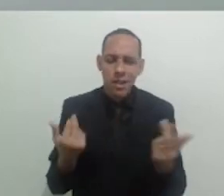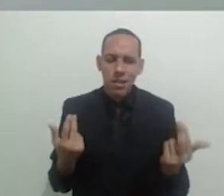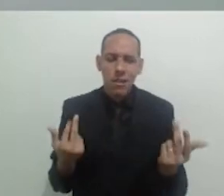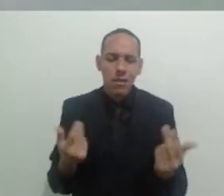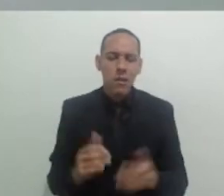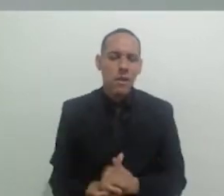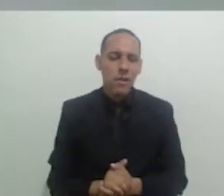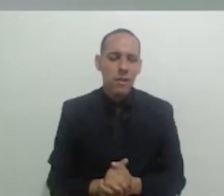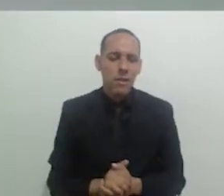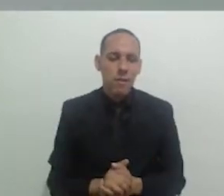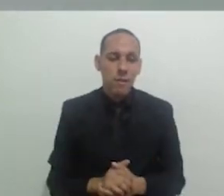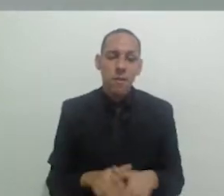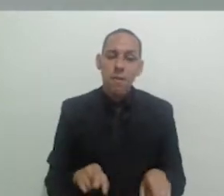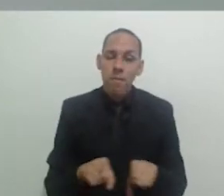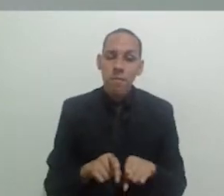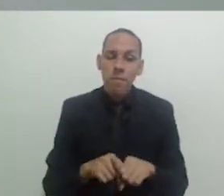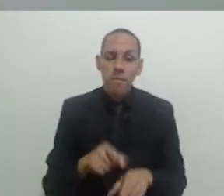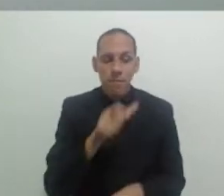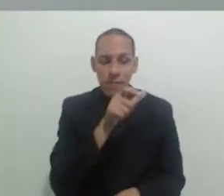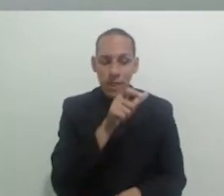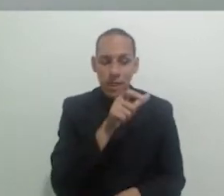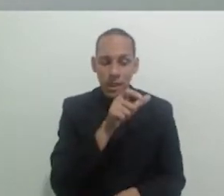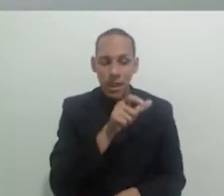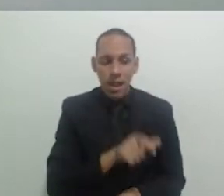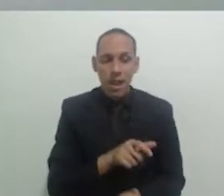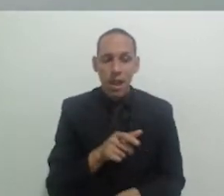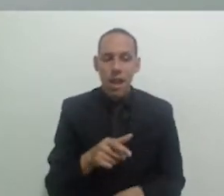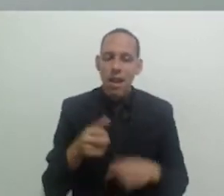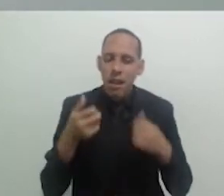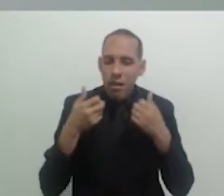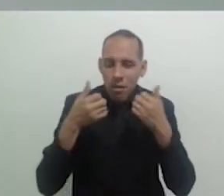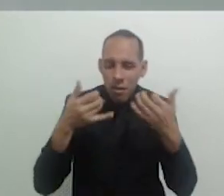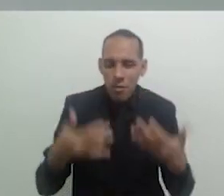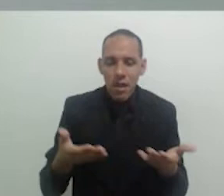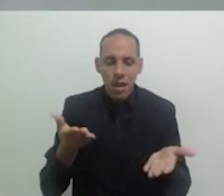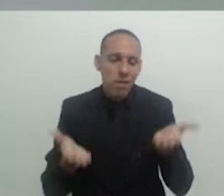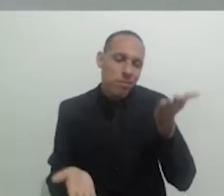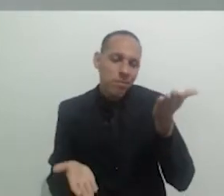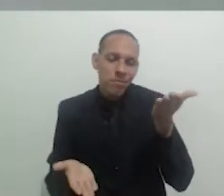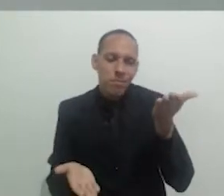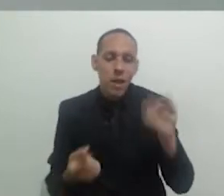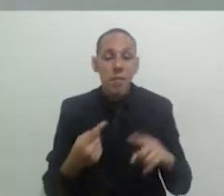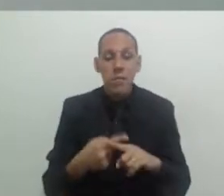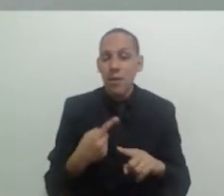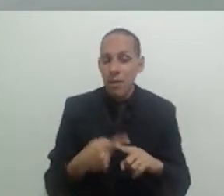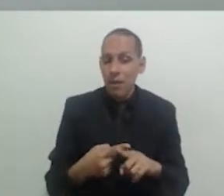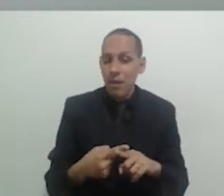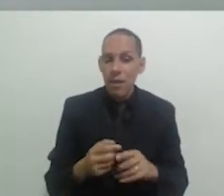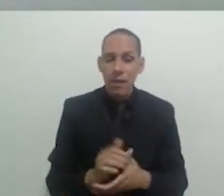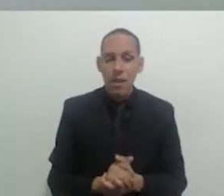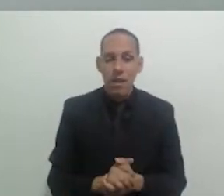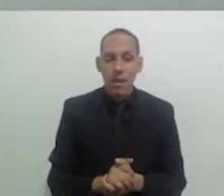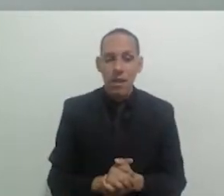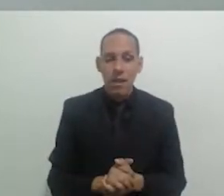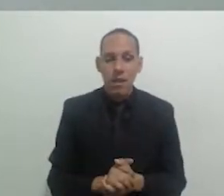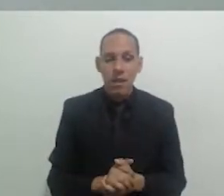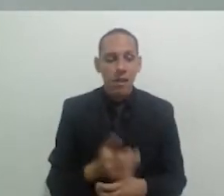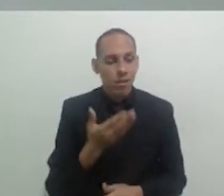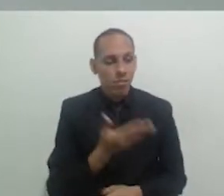alegada desproporcionalidade da medida, frente ao argumento de que se encontra impossibilidade de